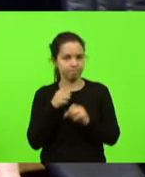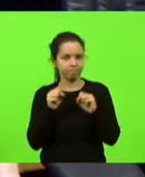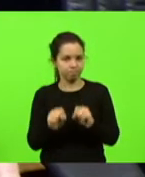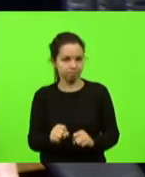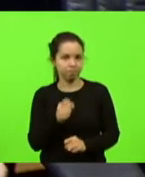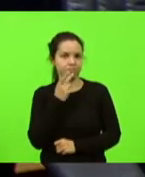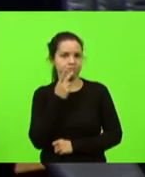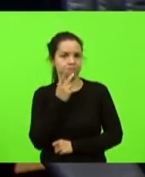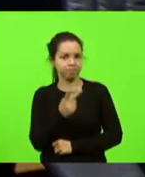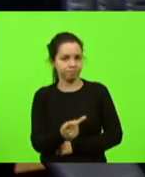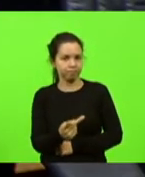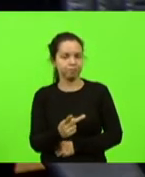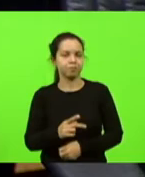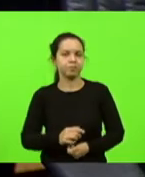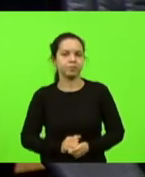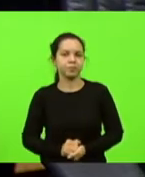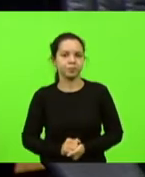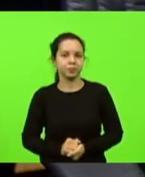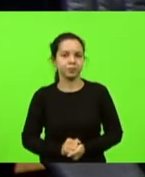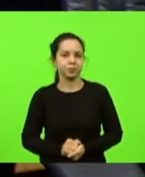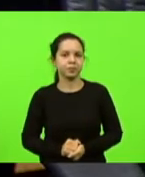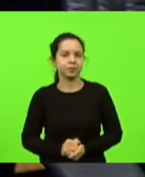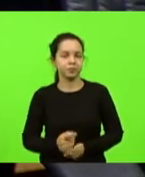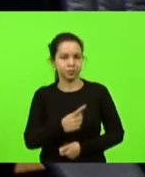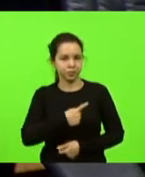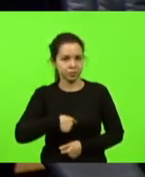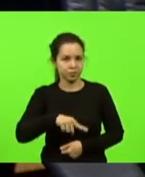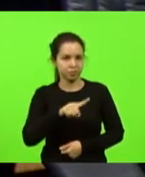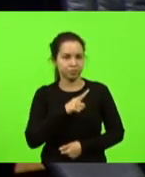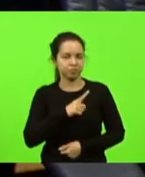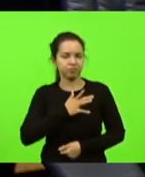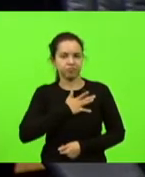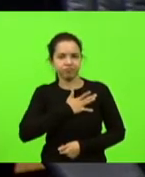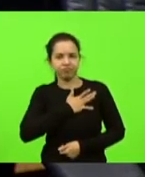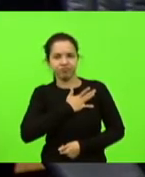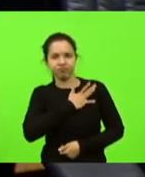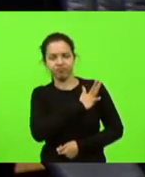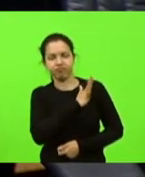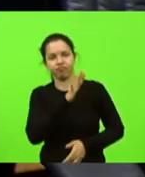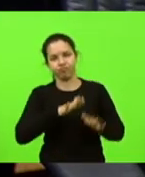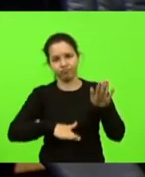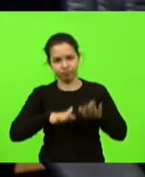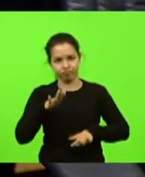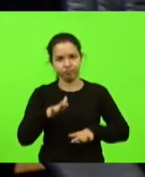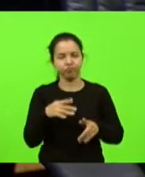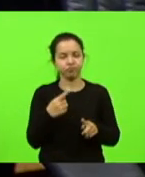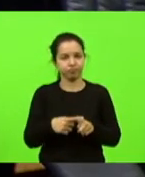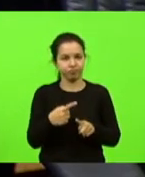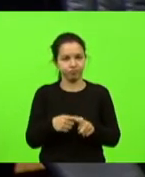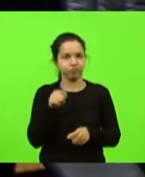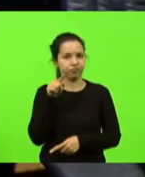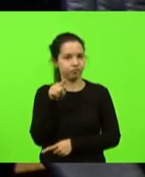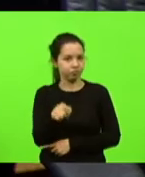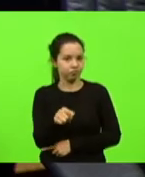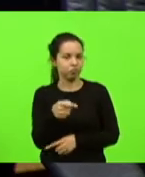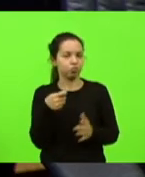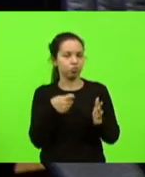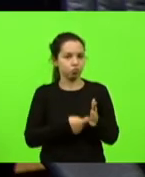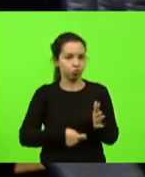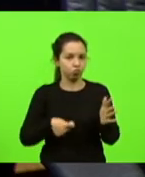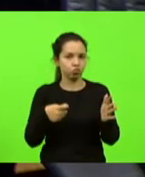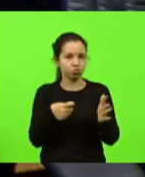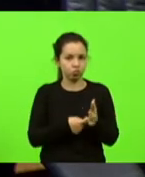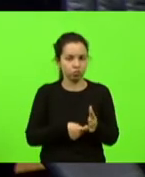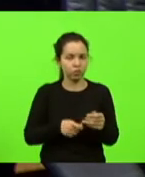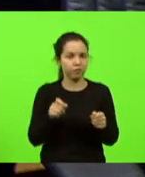olha, a gente se enche de nojo, muitas vezes, porque você luta para fazer